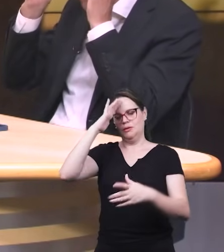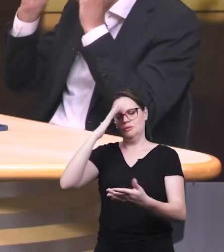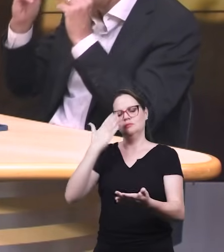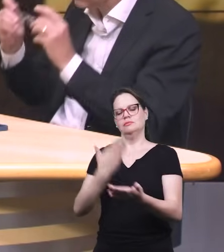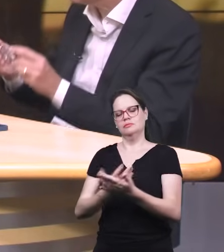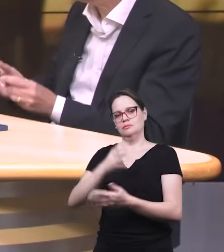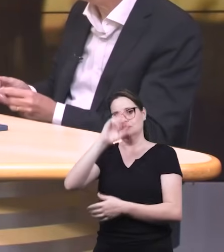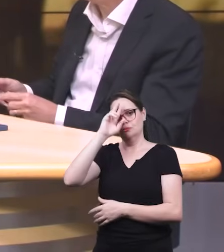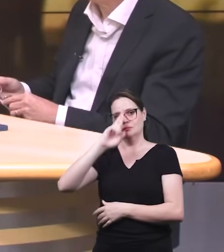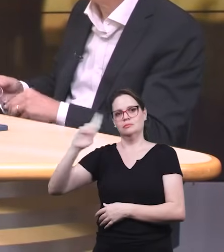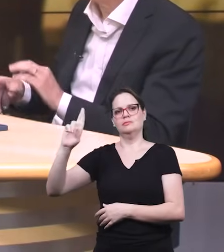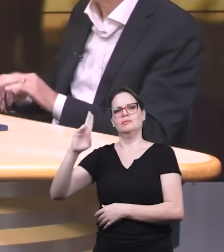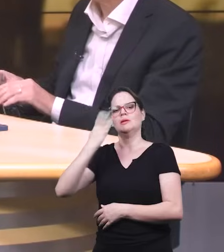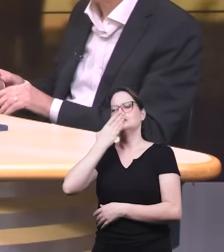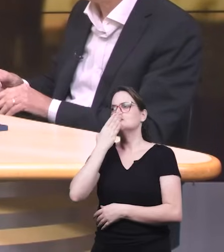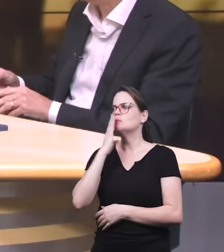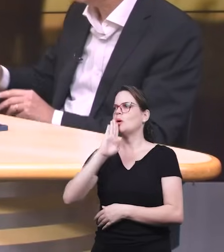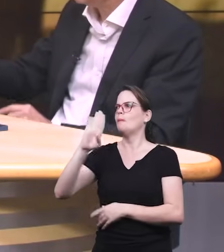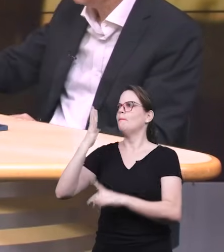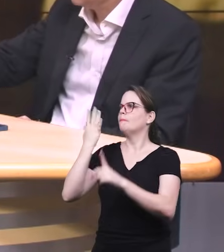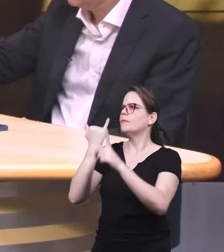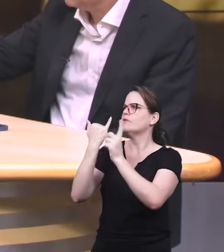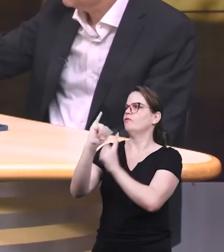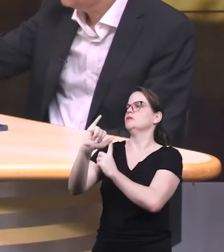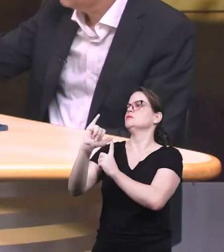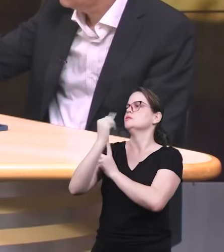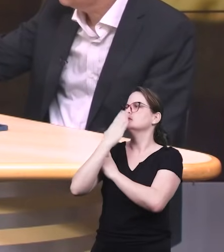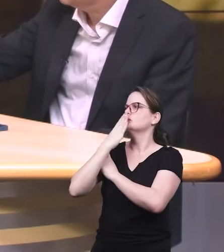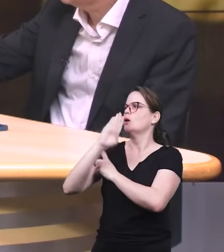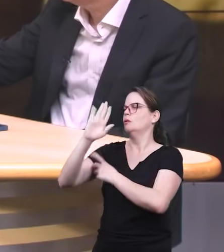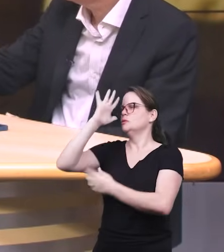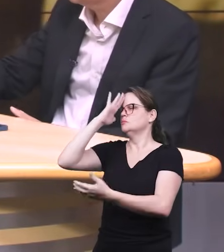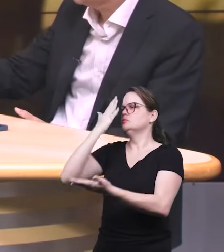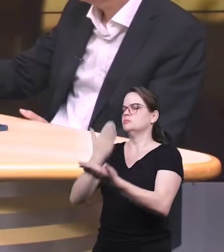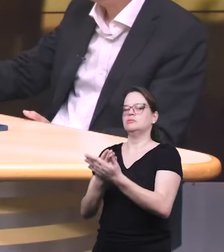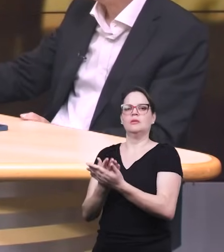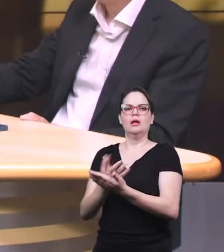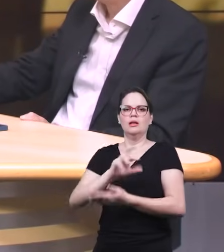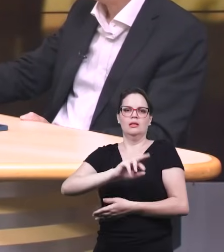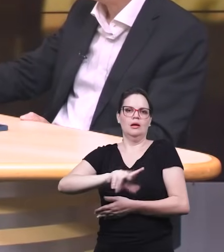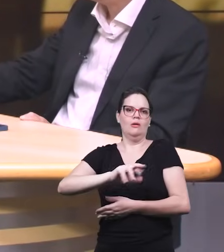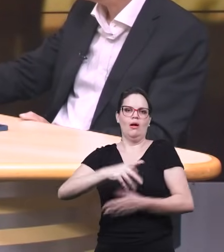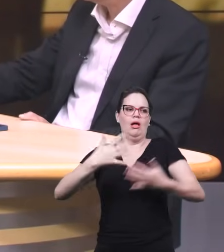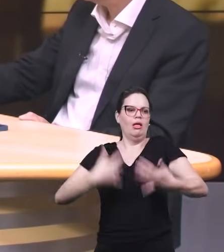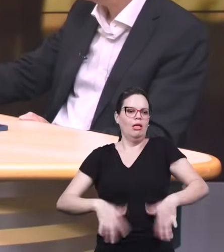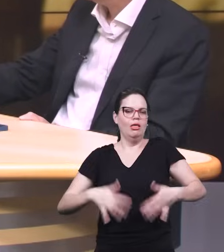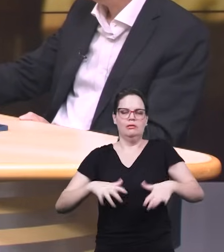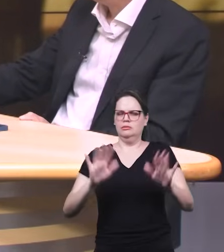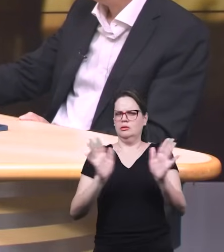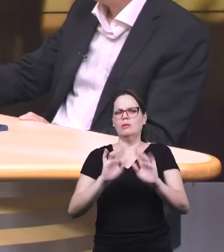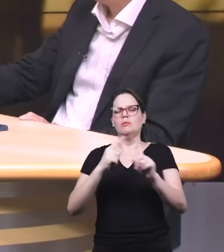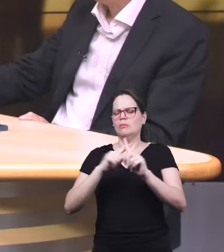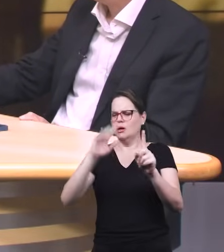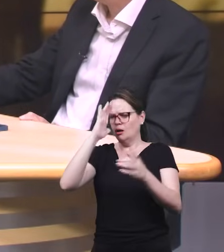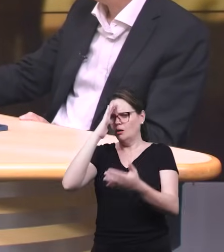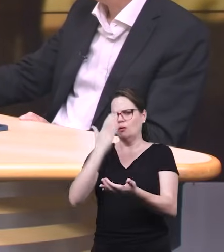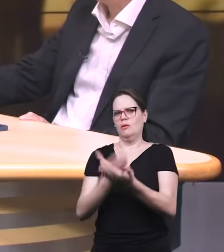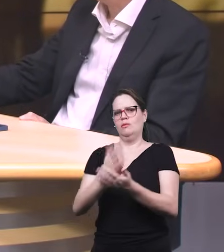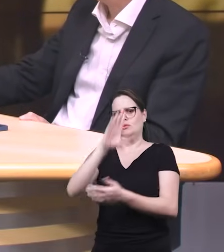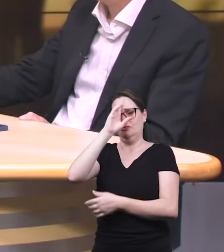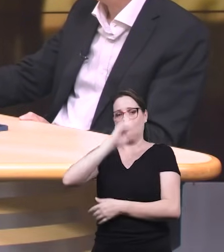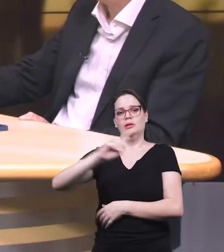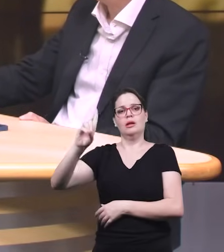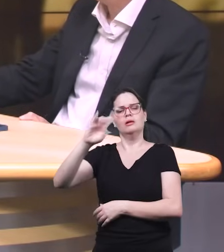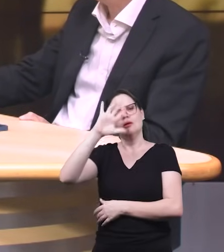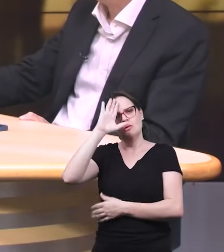profecias é o melhor remédio. Né? Não se desesperar, mas confiar em Deus. Isso aí. Né? Confiar